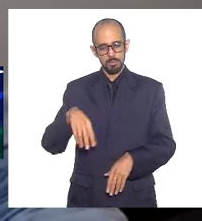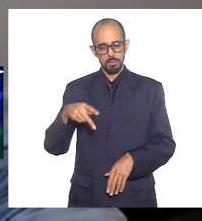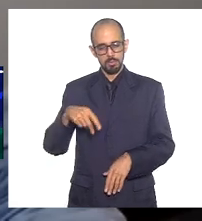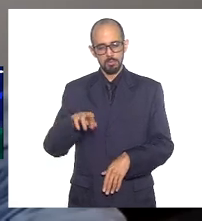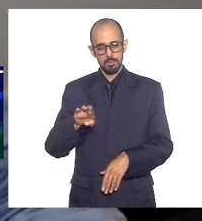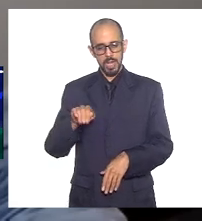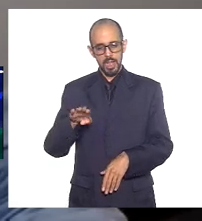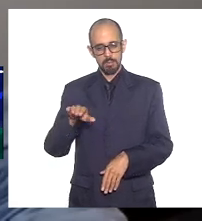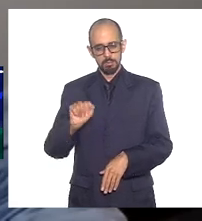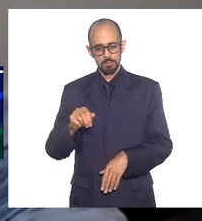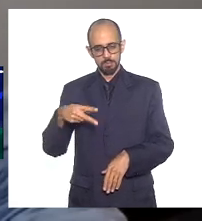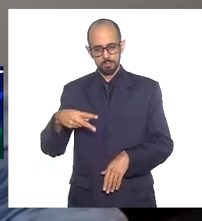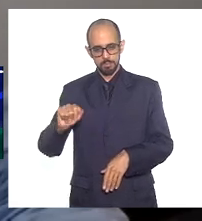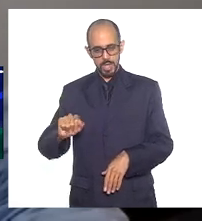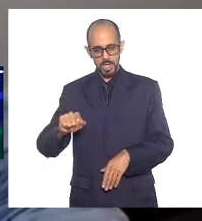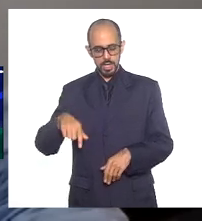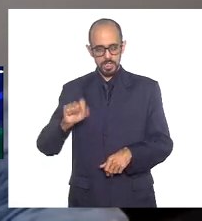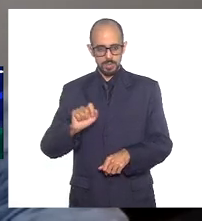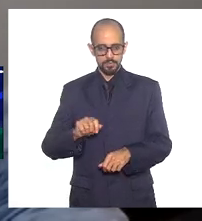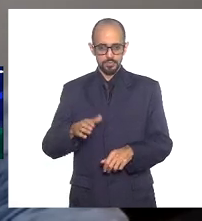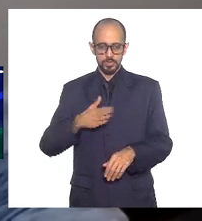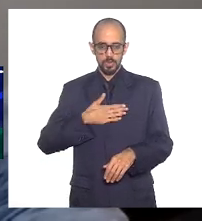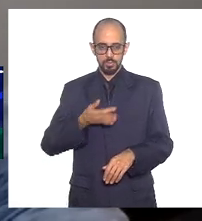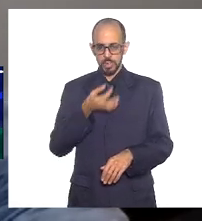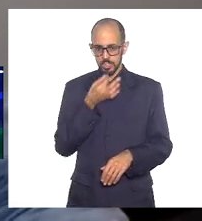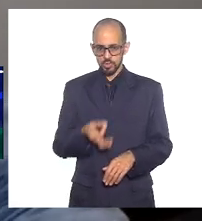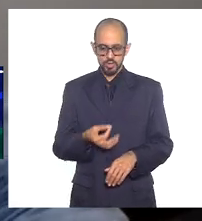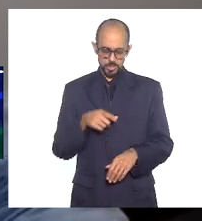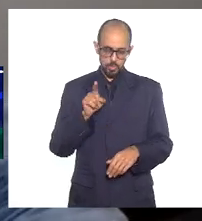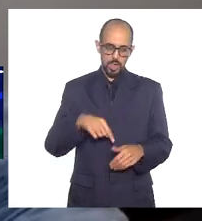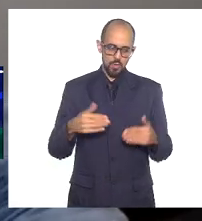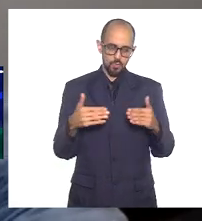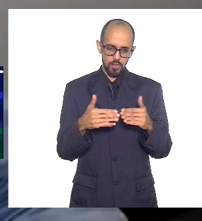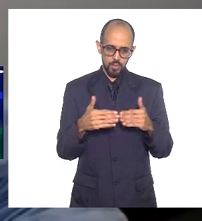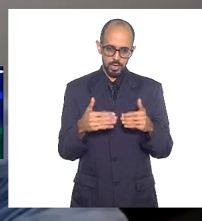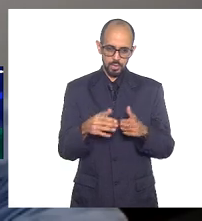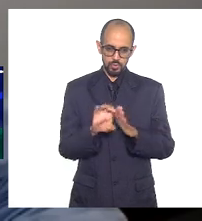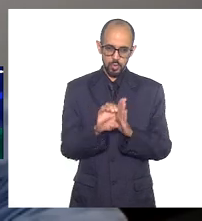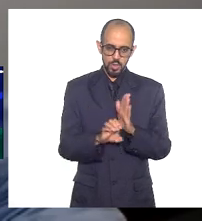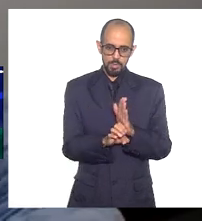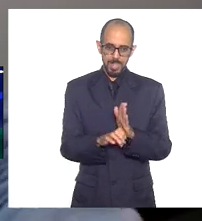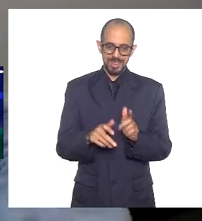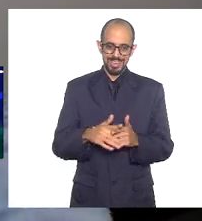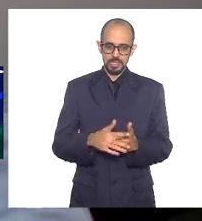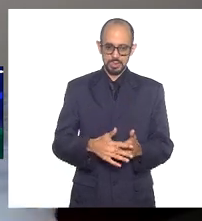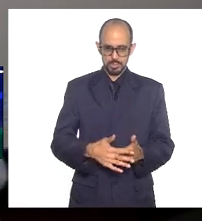eu tenho algumas sugestões ao projeto por isso que o parecer da comissão é favorável com emendas